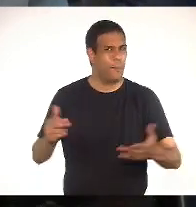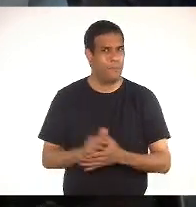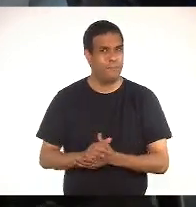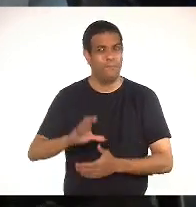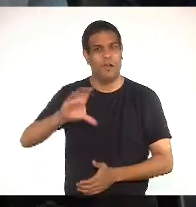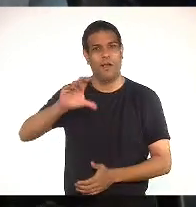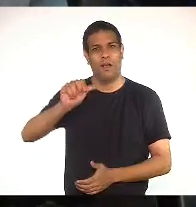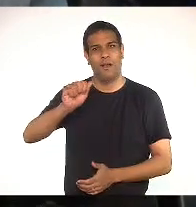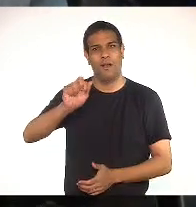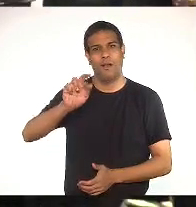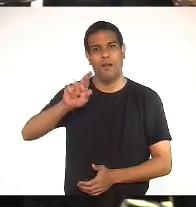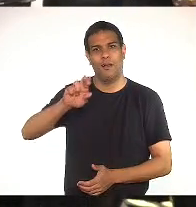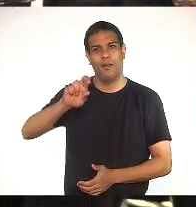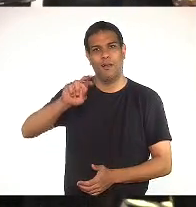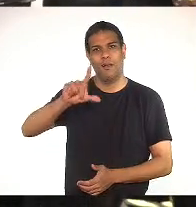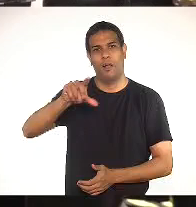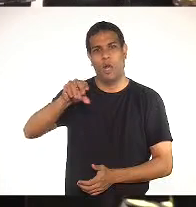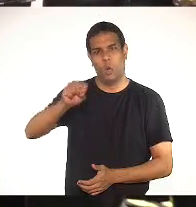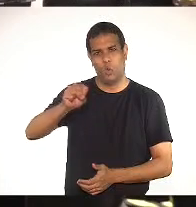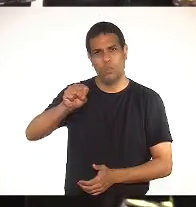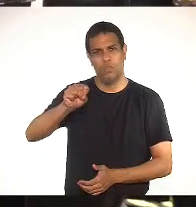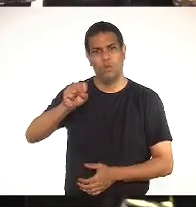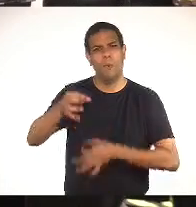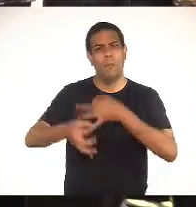Carlos Augusto.